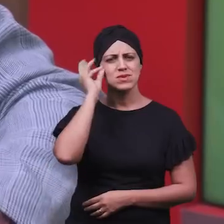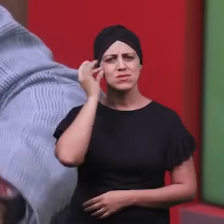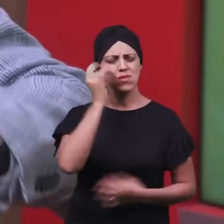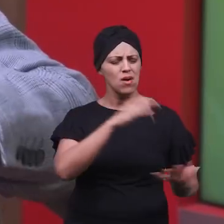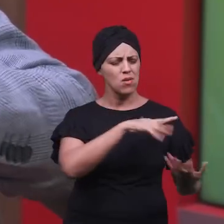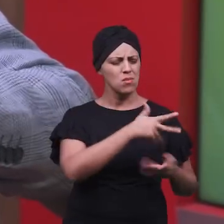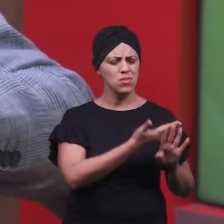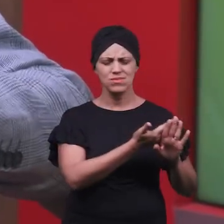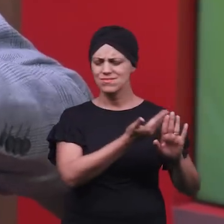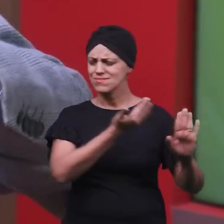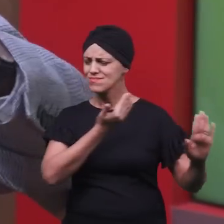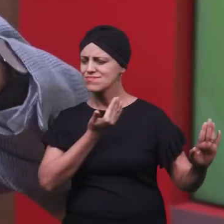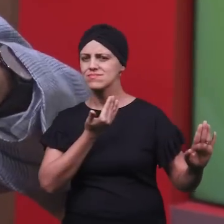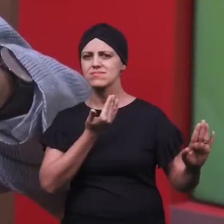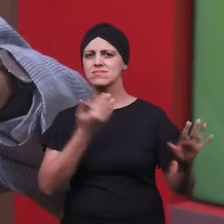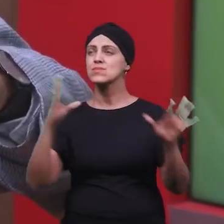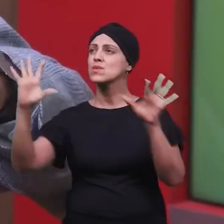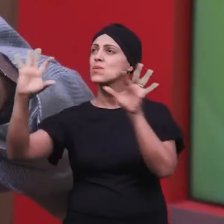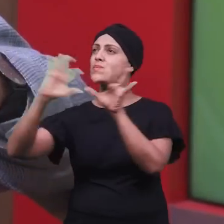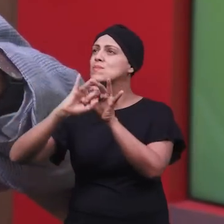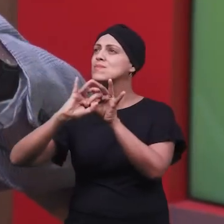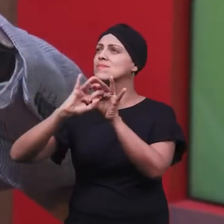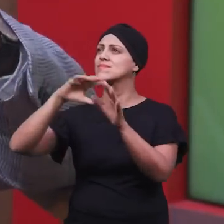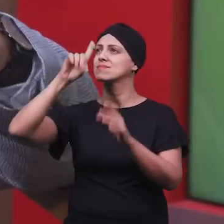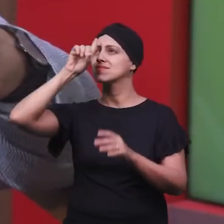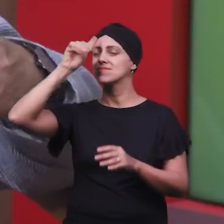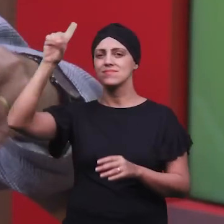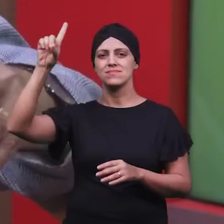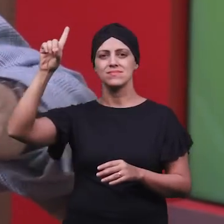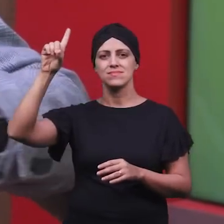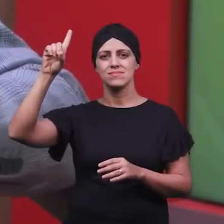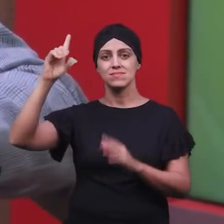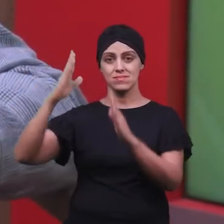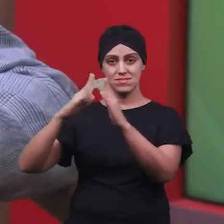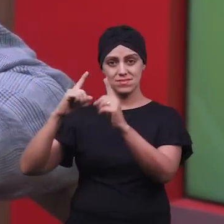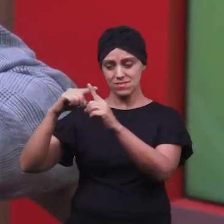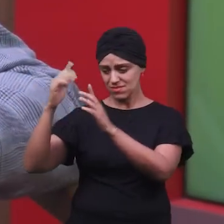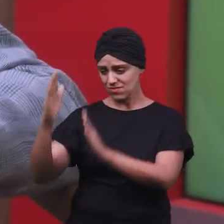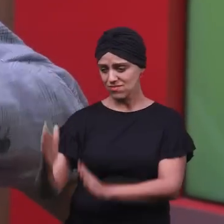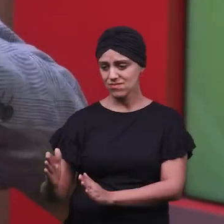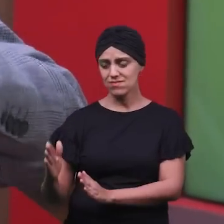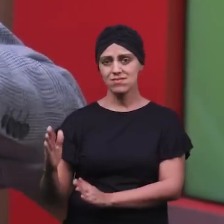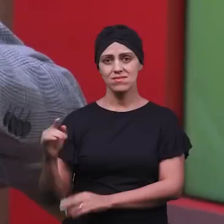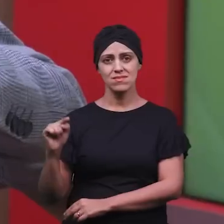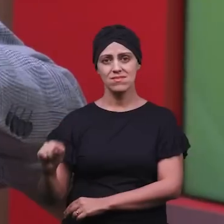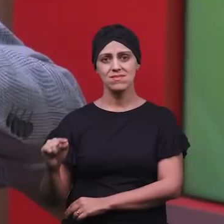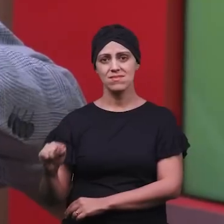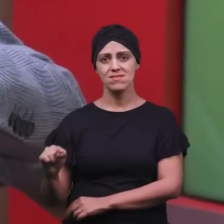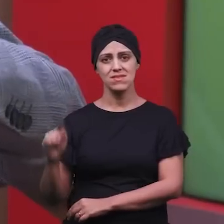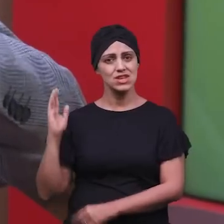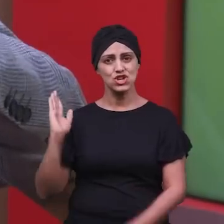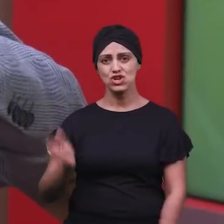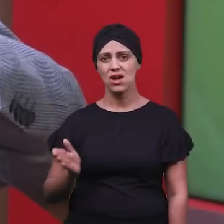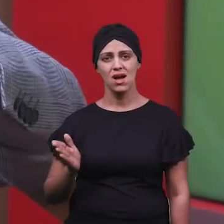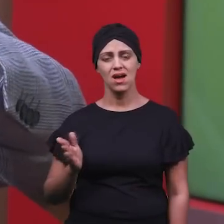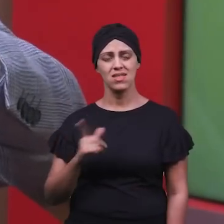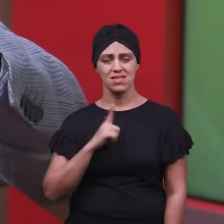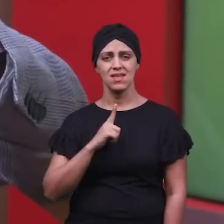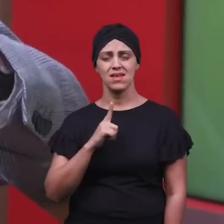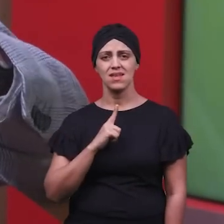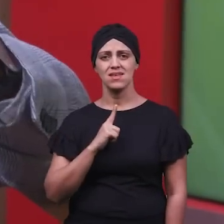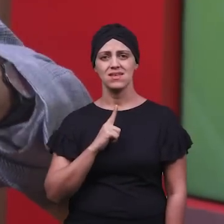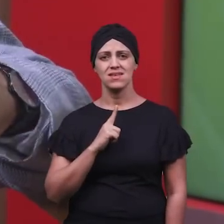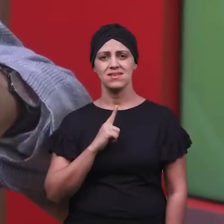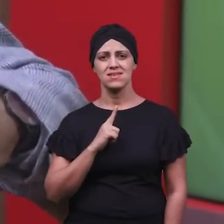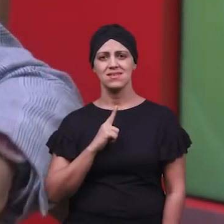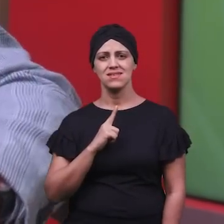vida espiritual, em santidade, em comunhão com Deus. A igreja fiel, ela vive